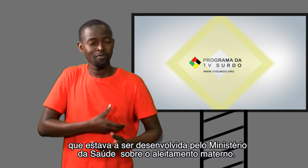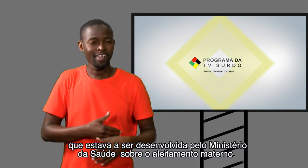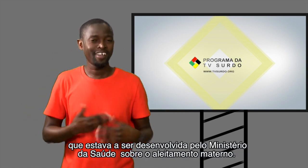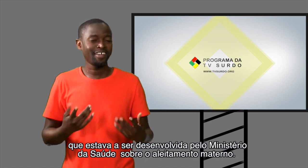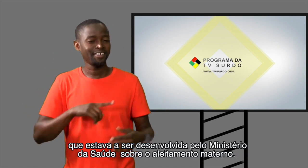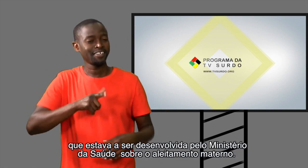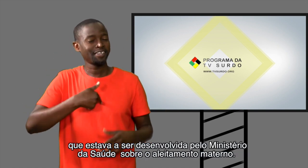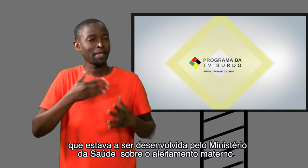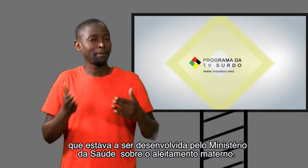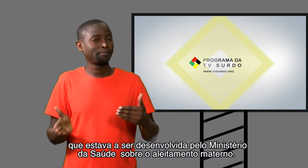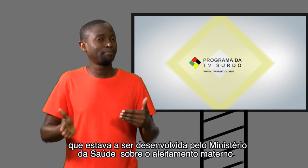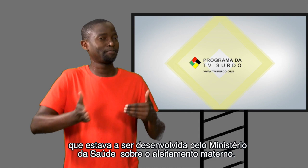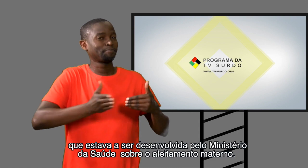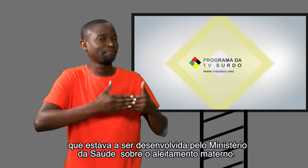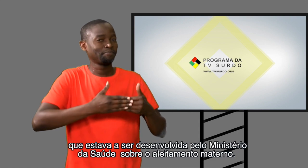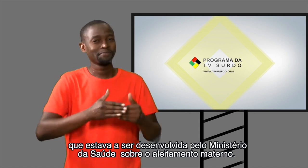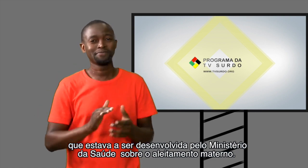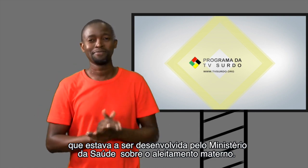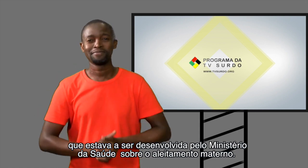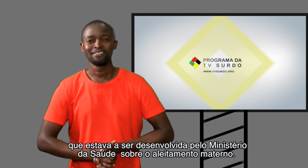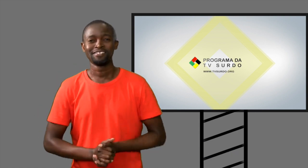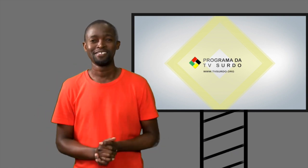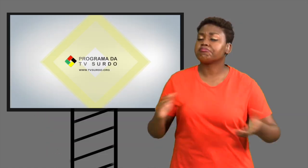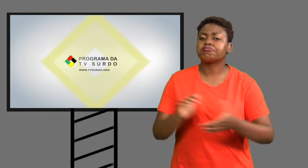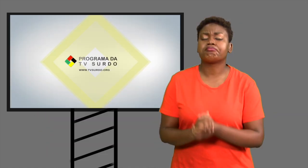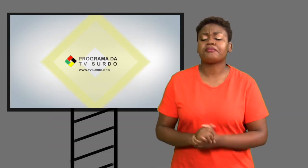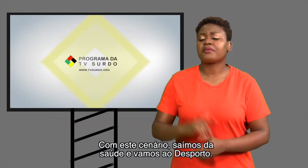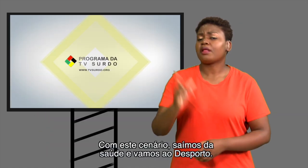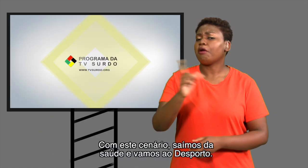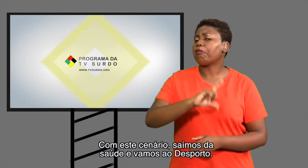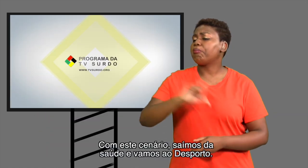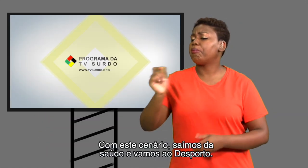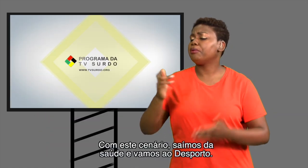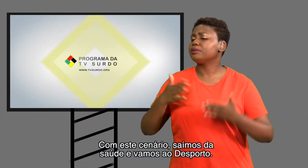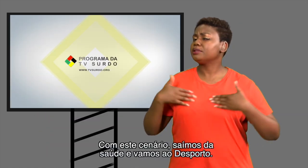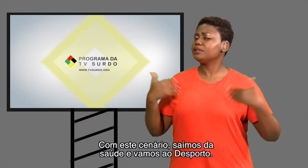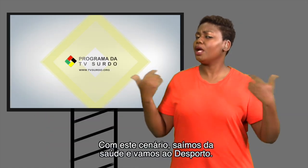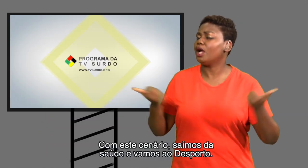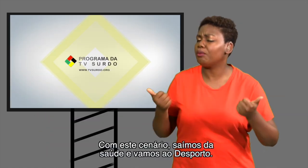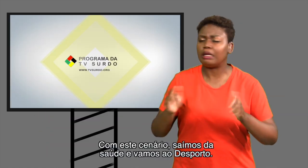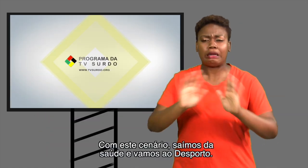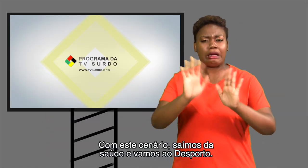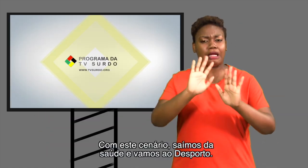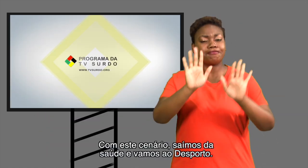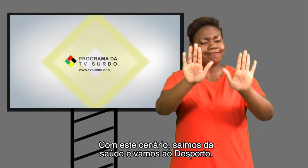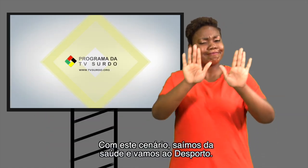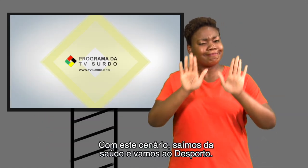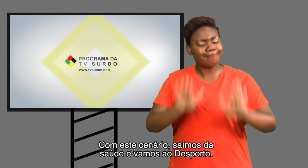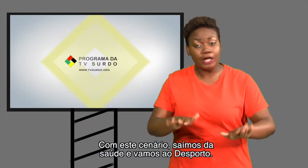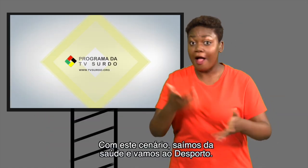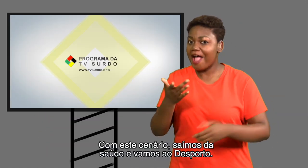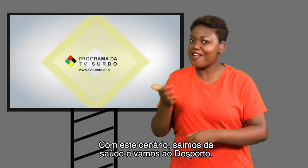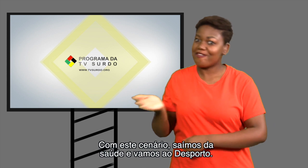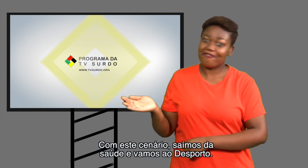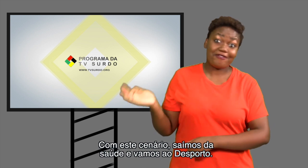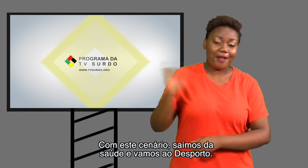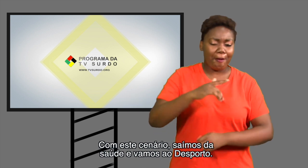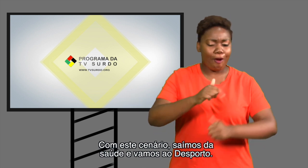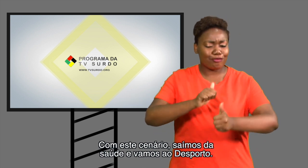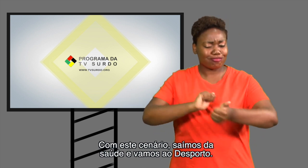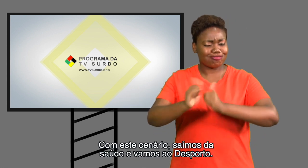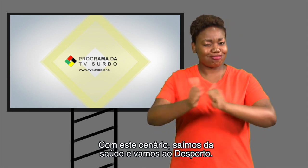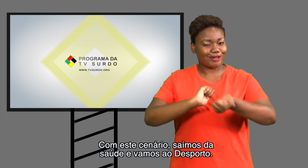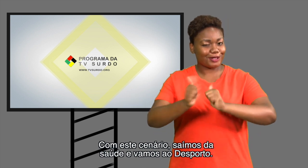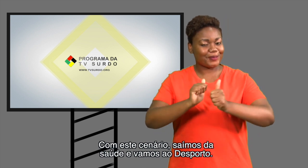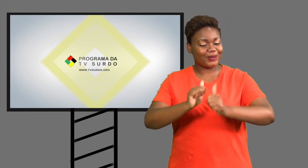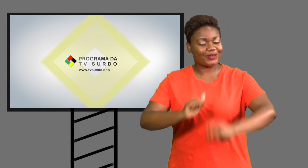pelo Ministério da Saúde sobre o aleitamento materno. Com este cenário, saímos da saúde e vamos